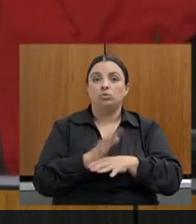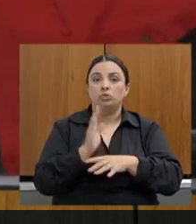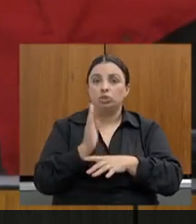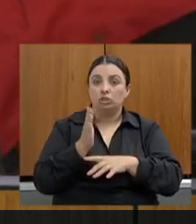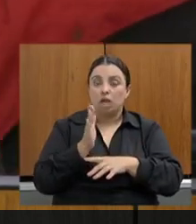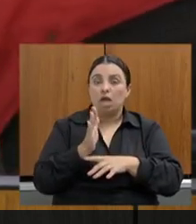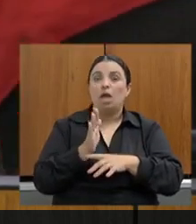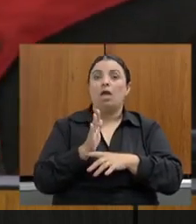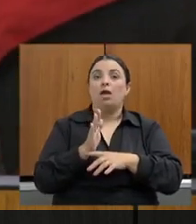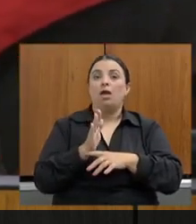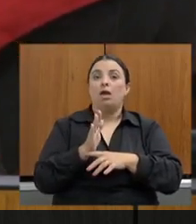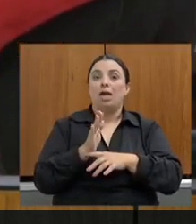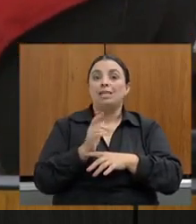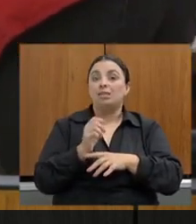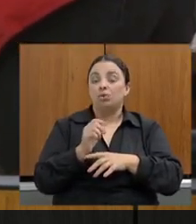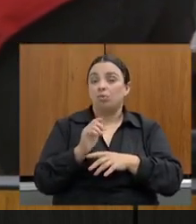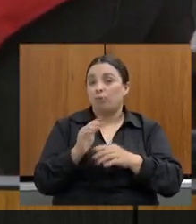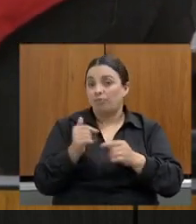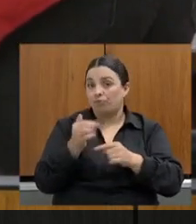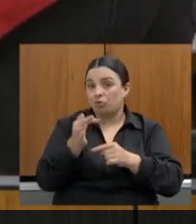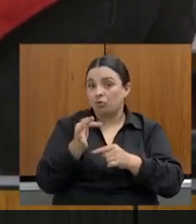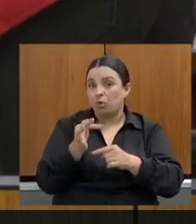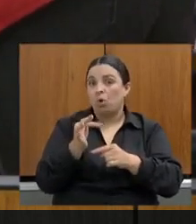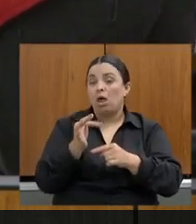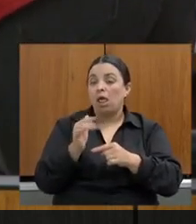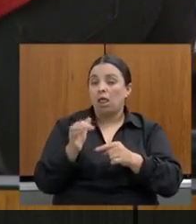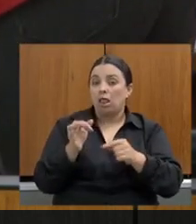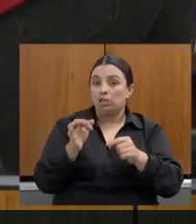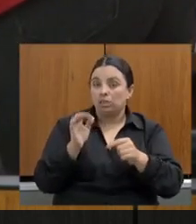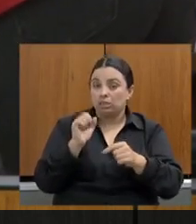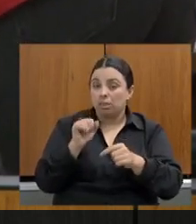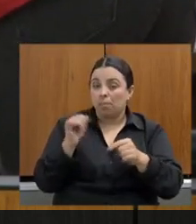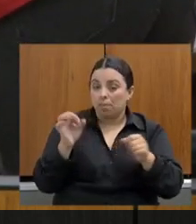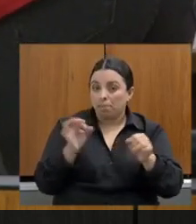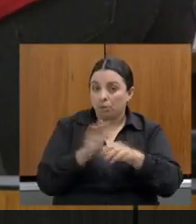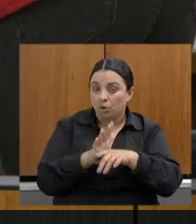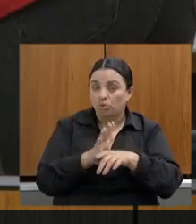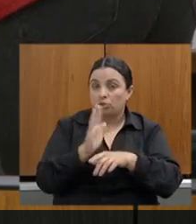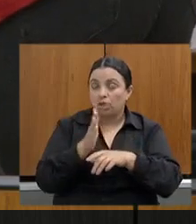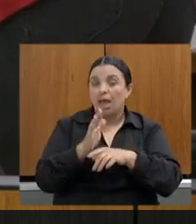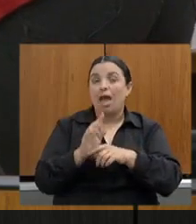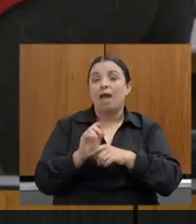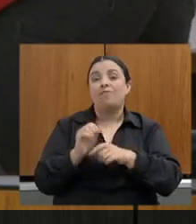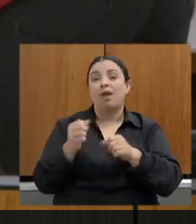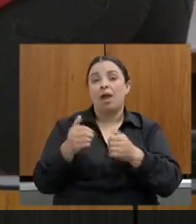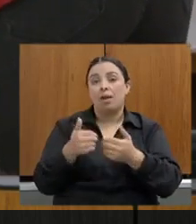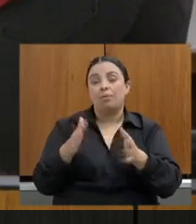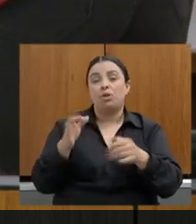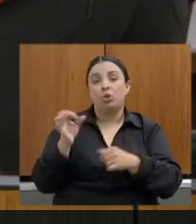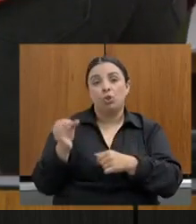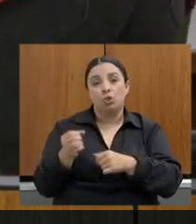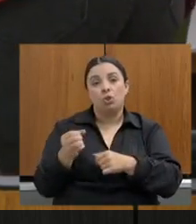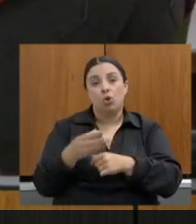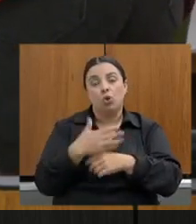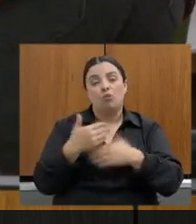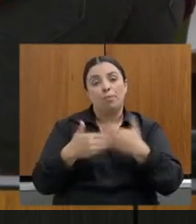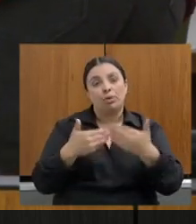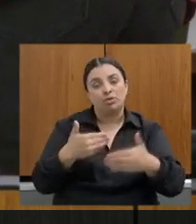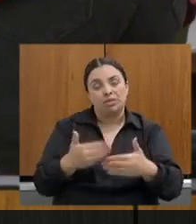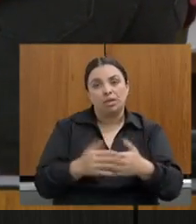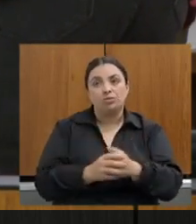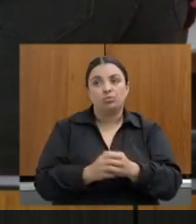iremos deflagrar um outro processo e ainda antes de Fechar este ano possivelmente um